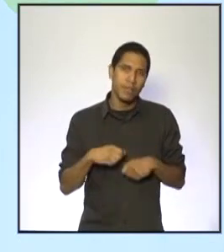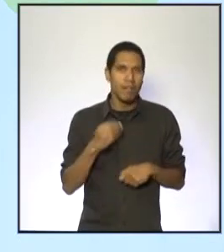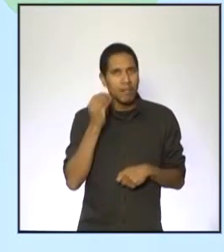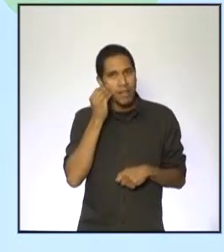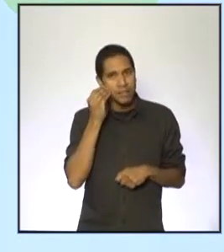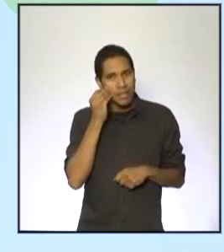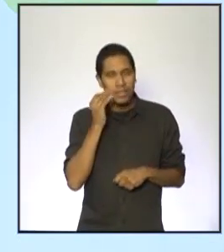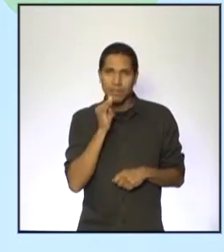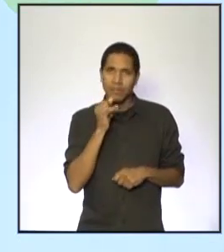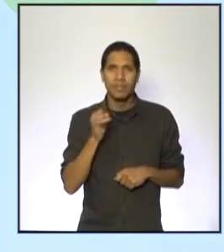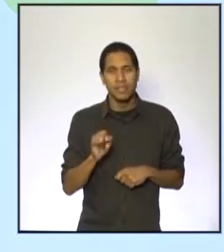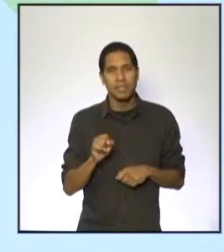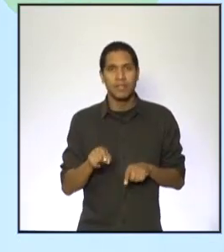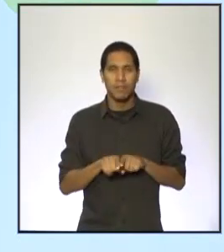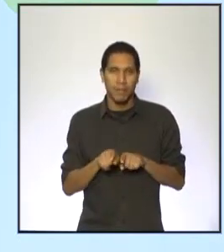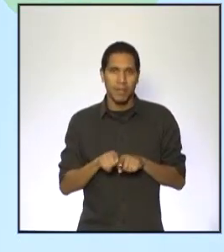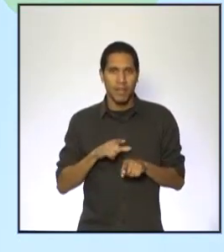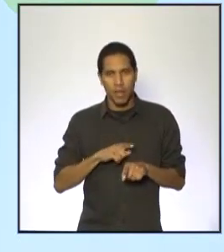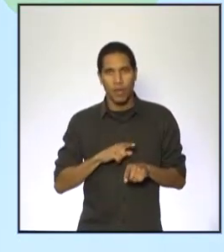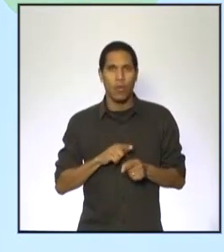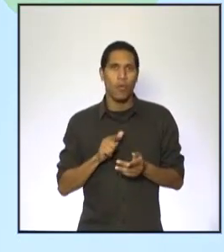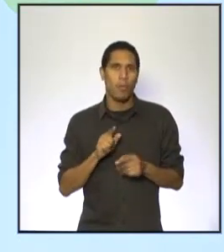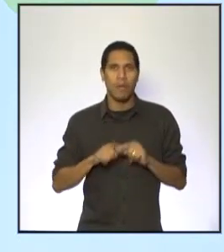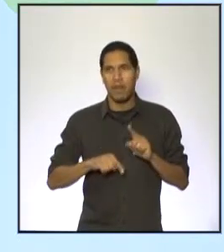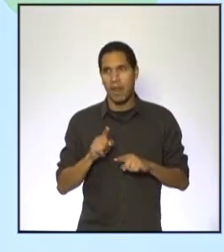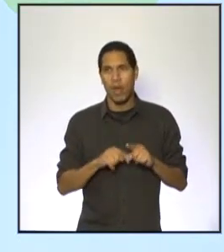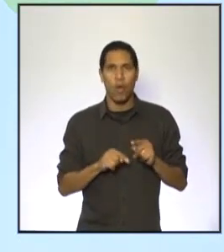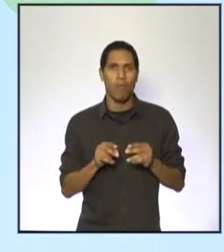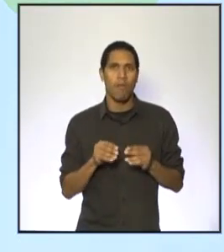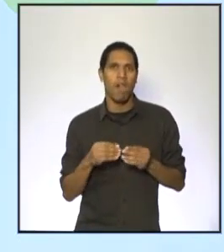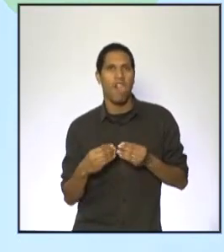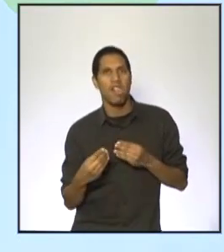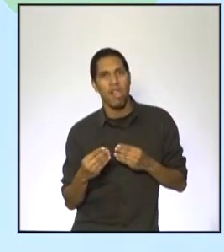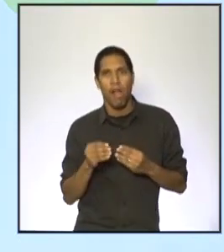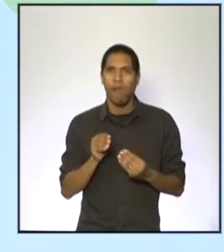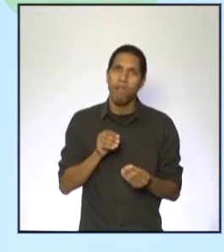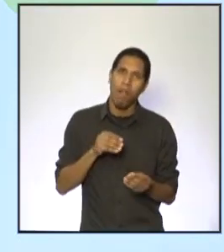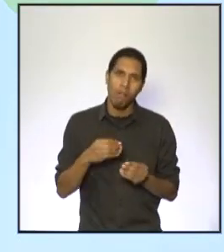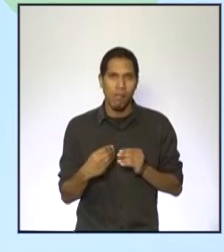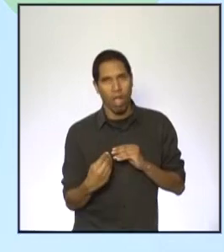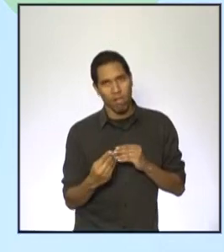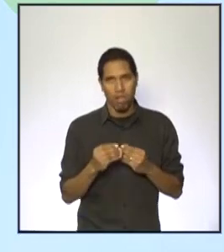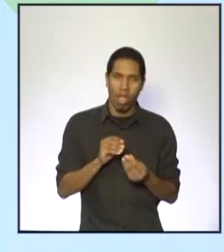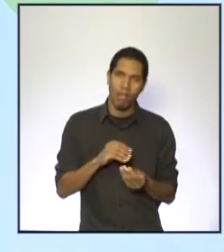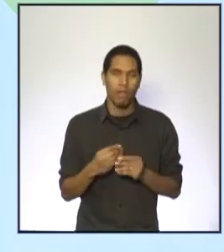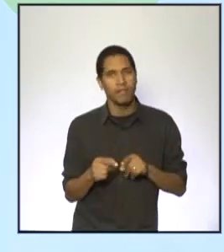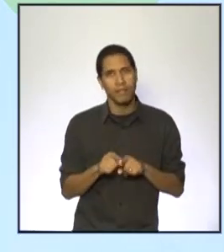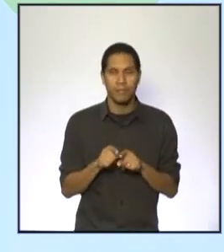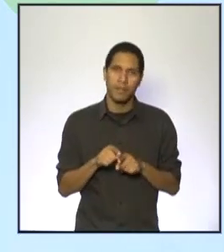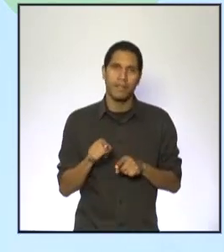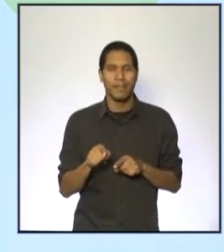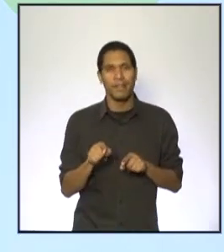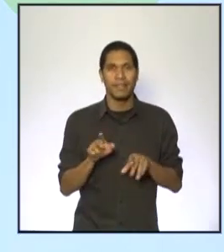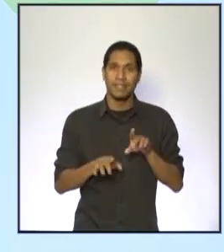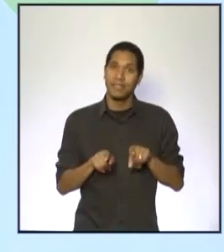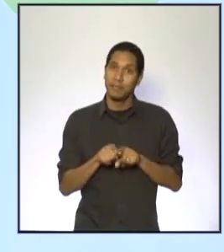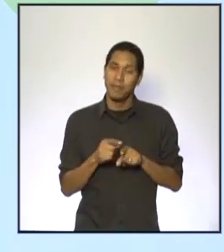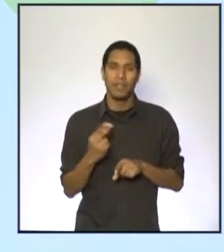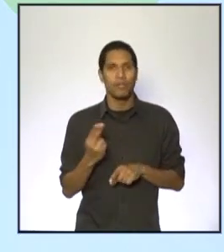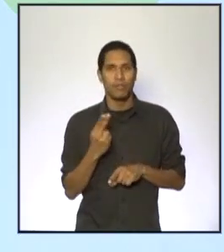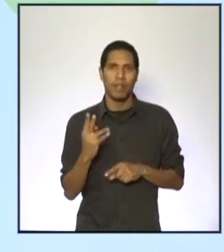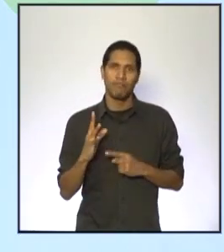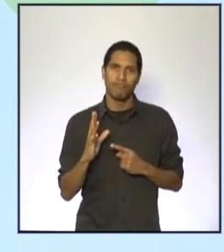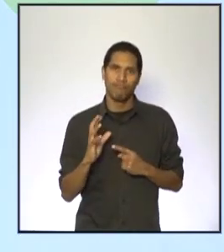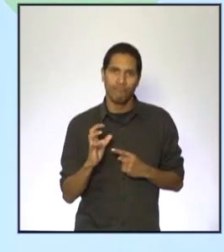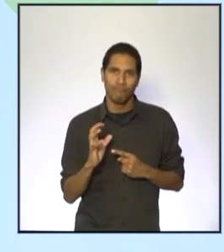for um material muito maleável, talvez ele não fique do jeito que dê para fazer essa mão se mexer, como se fosse uma